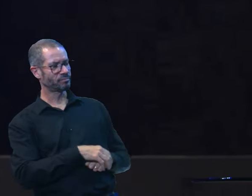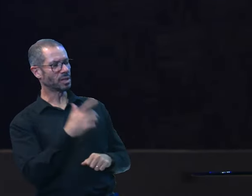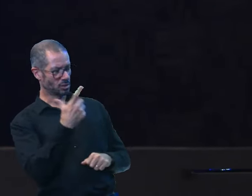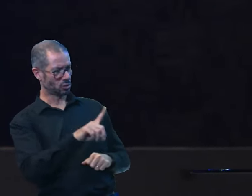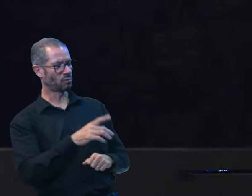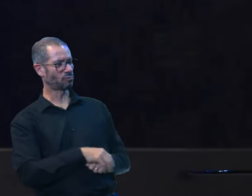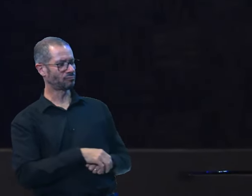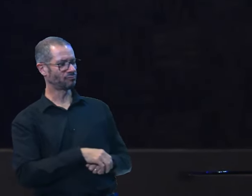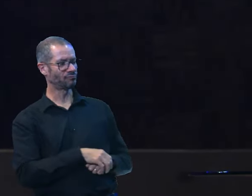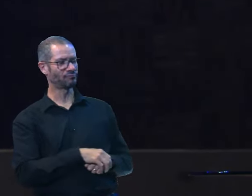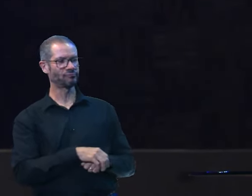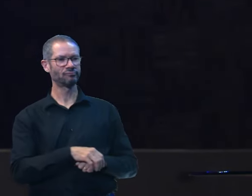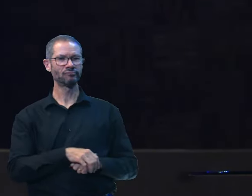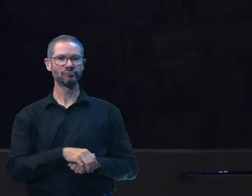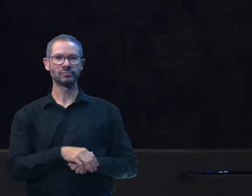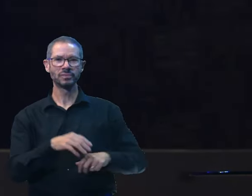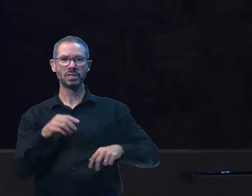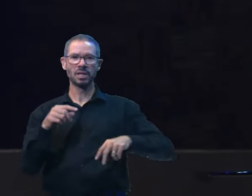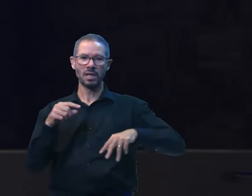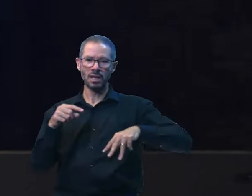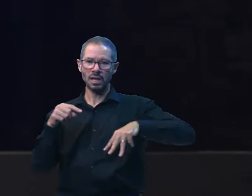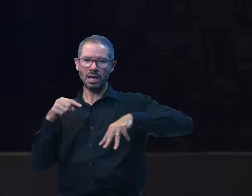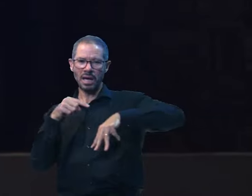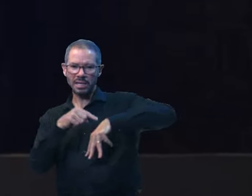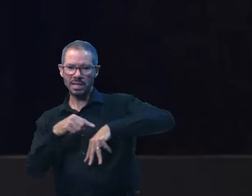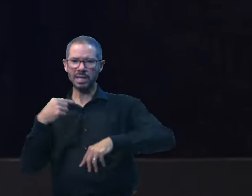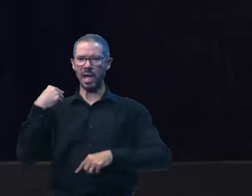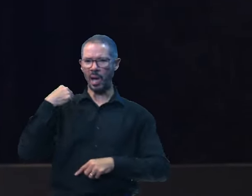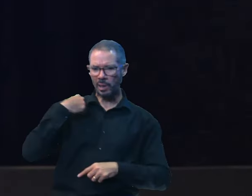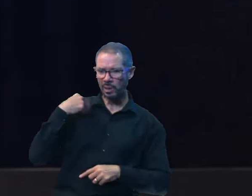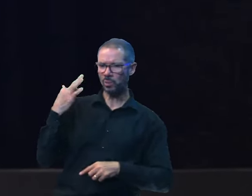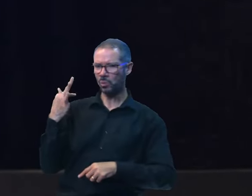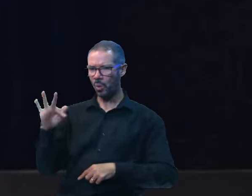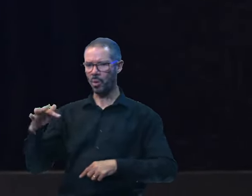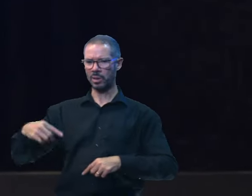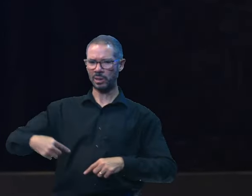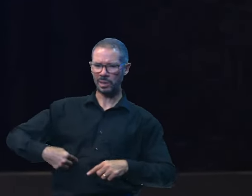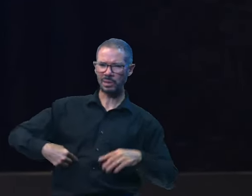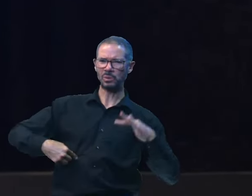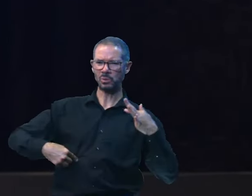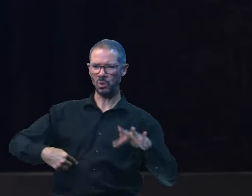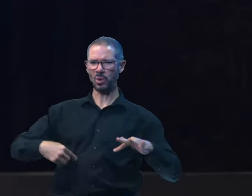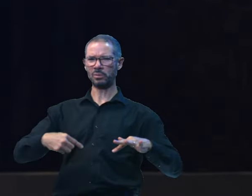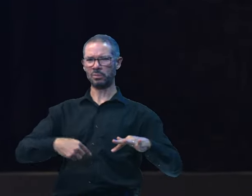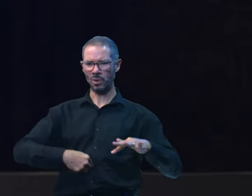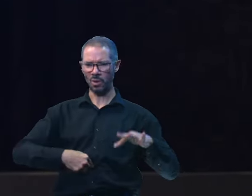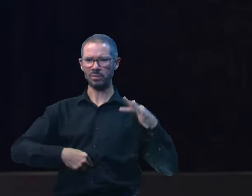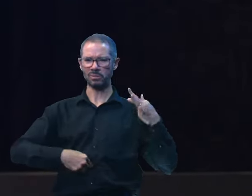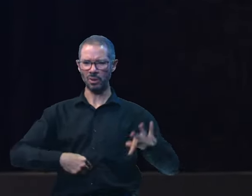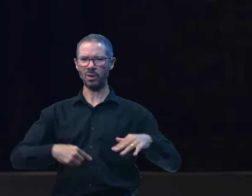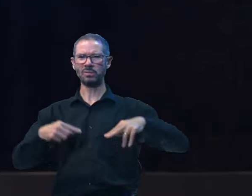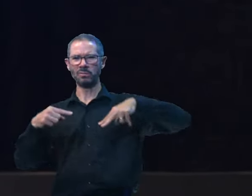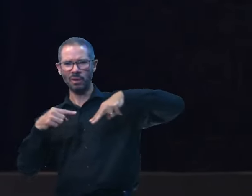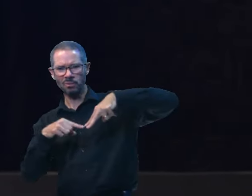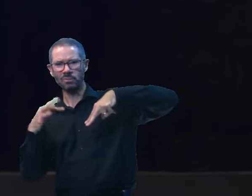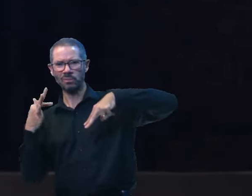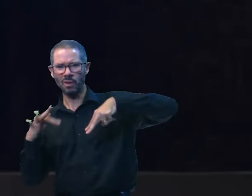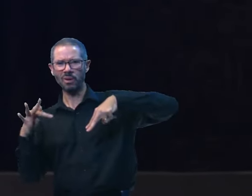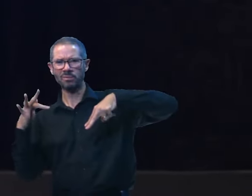novo. Aqui, dói. Dói. Dói. Dói.